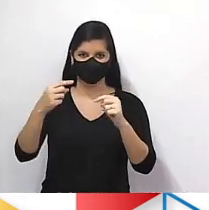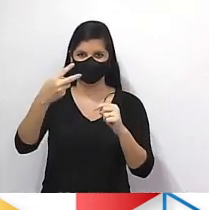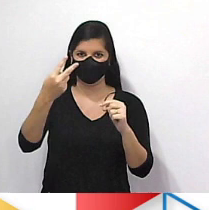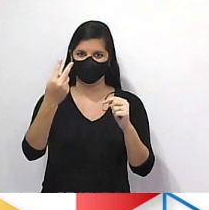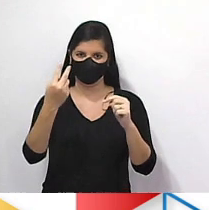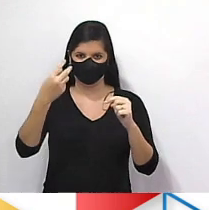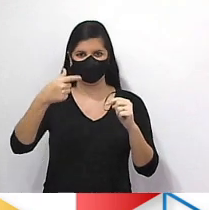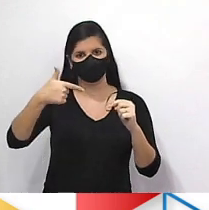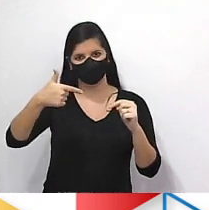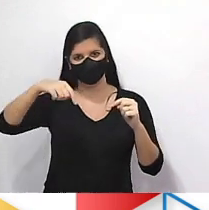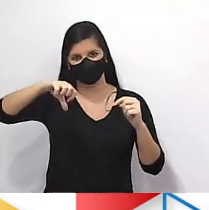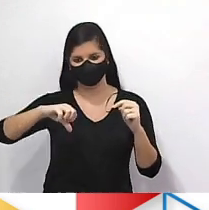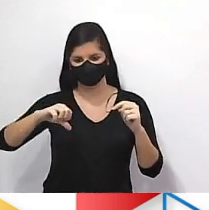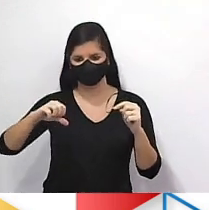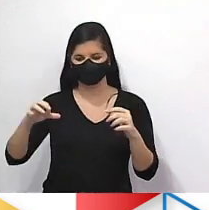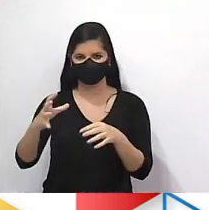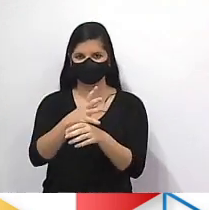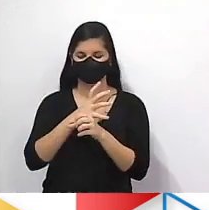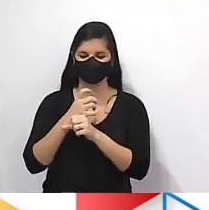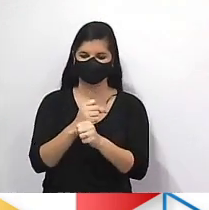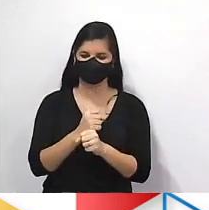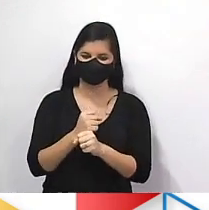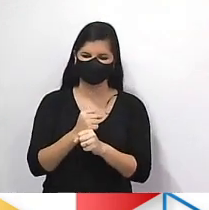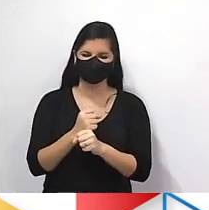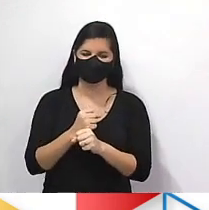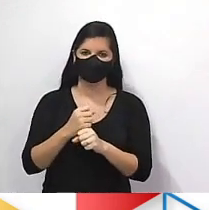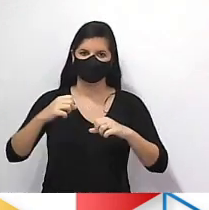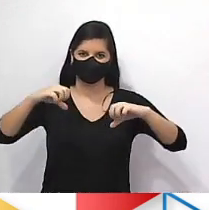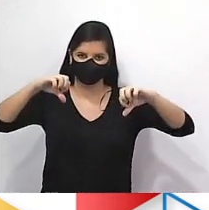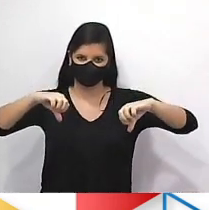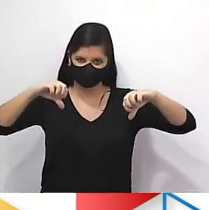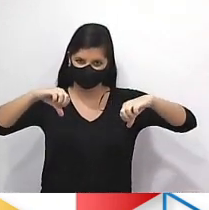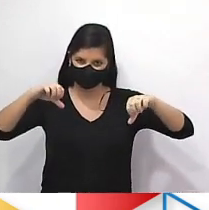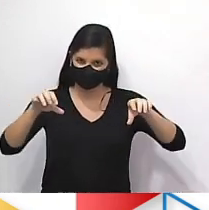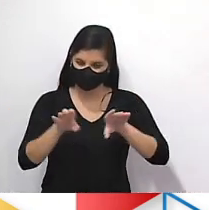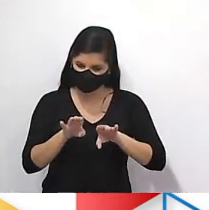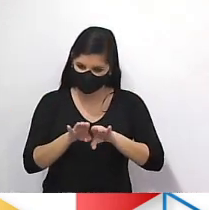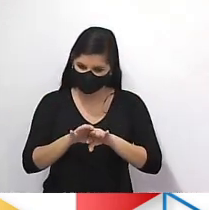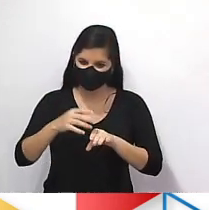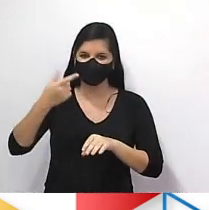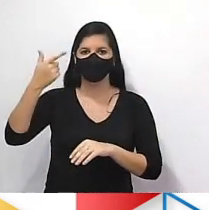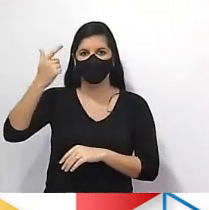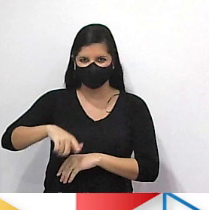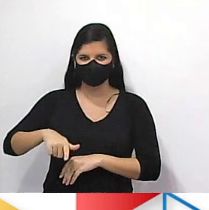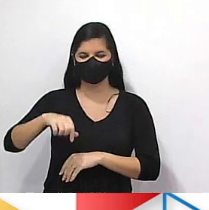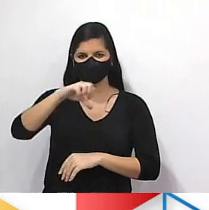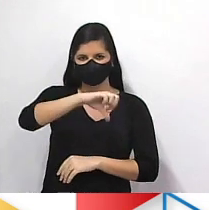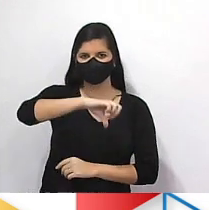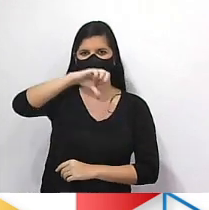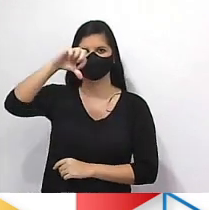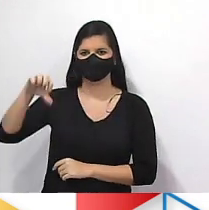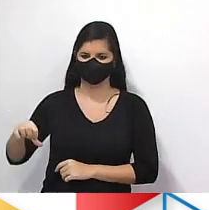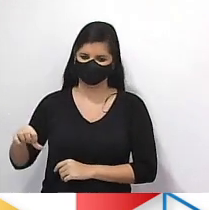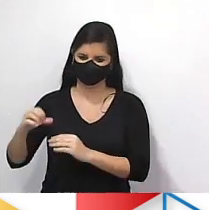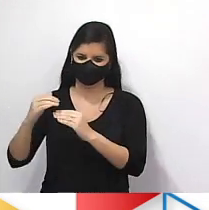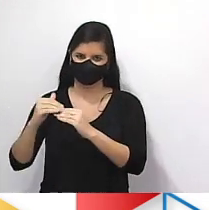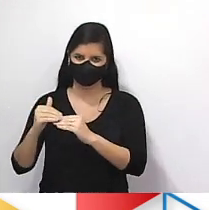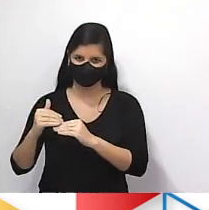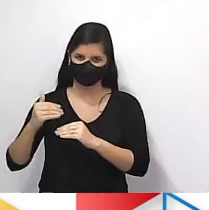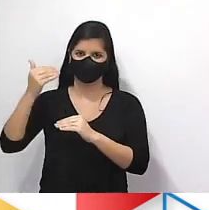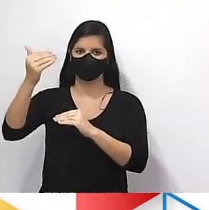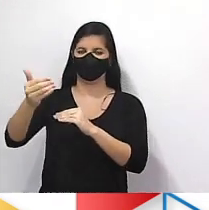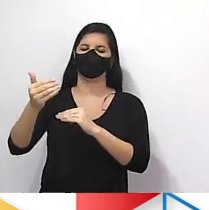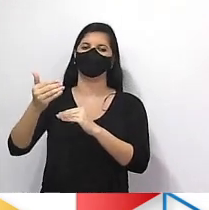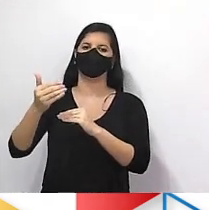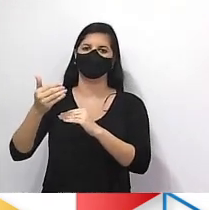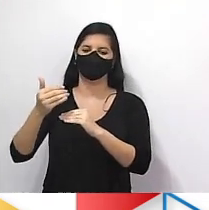2 nonos. E aí, denominadores iguais, o que a gente faz? Denominadores iguais, nós repetimos o denominador, que é